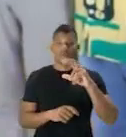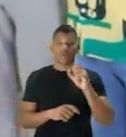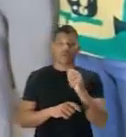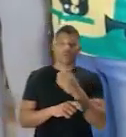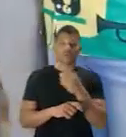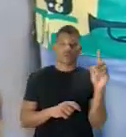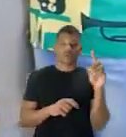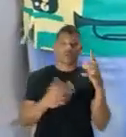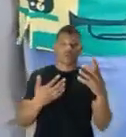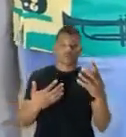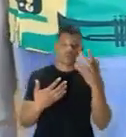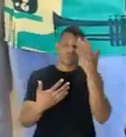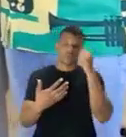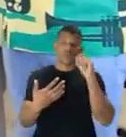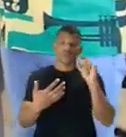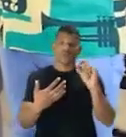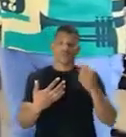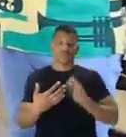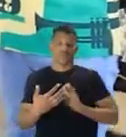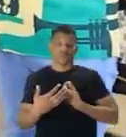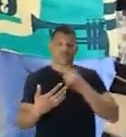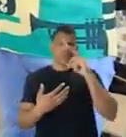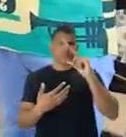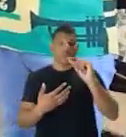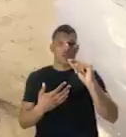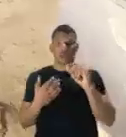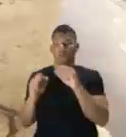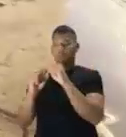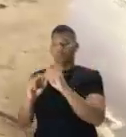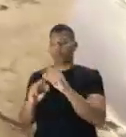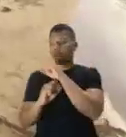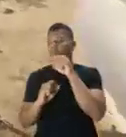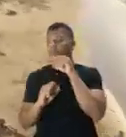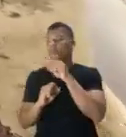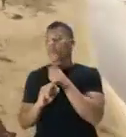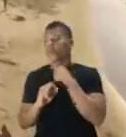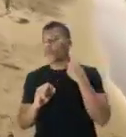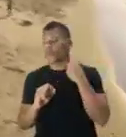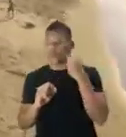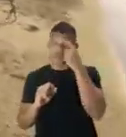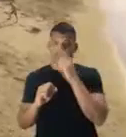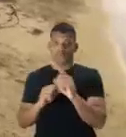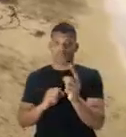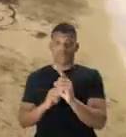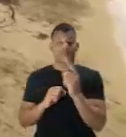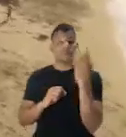Só sabe quem viveu, pois quando o espelho é bom,